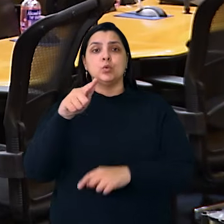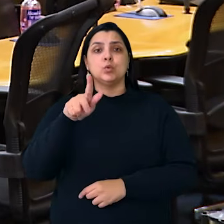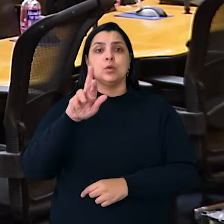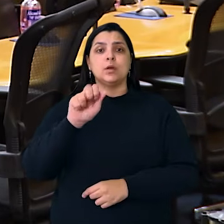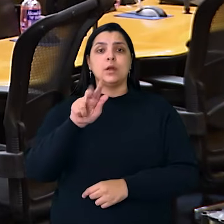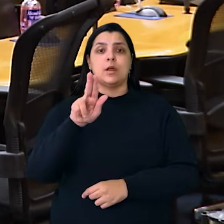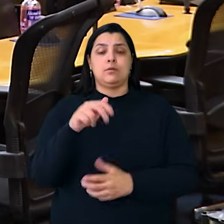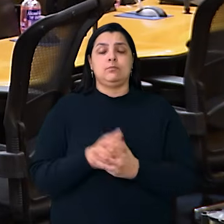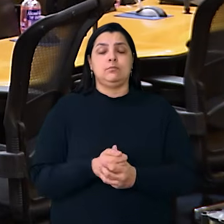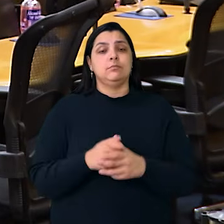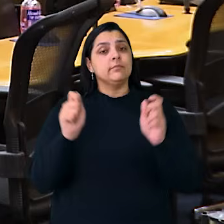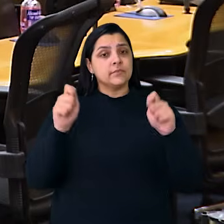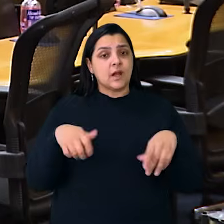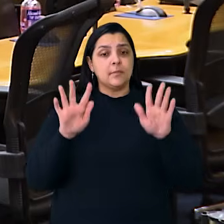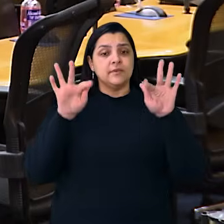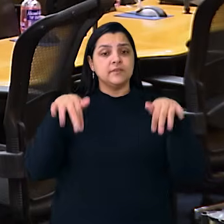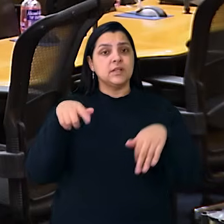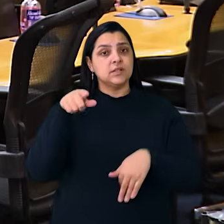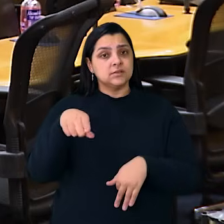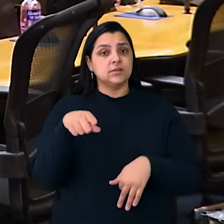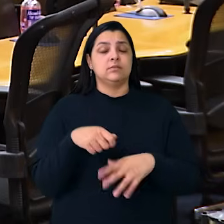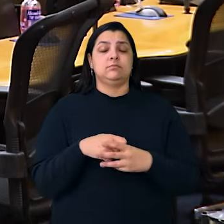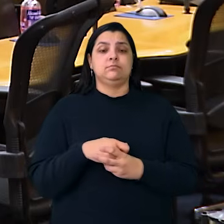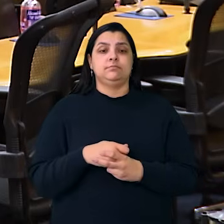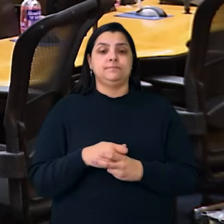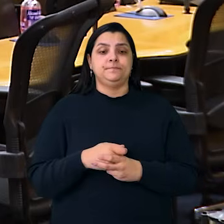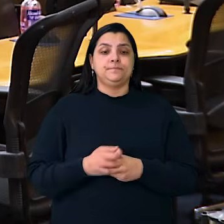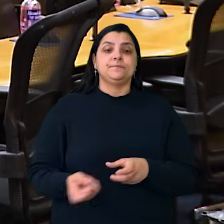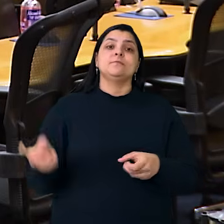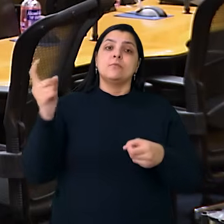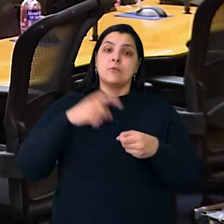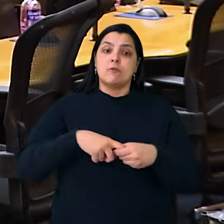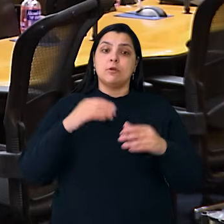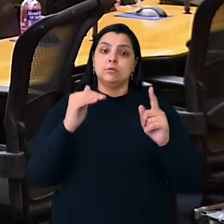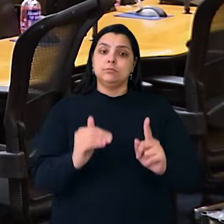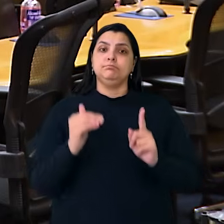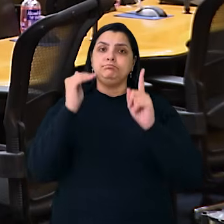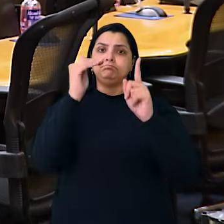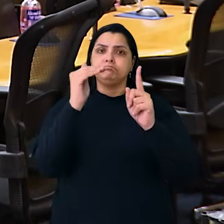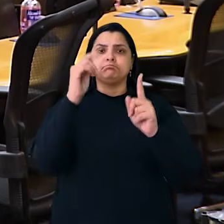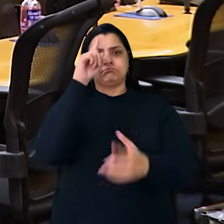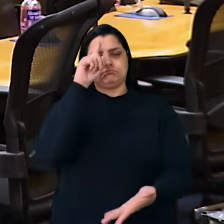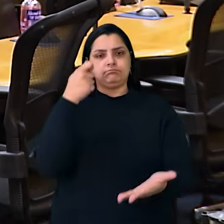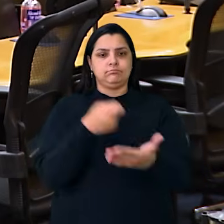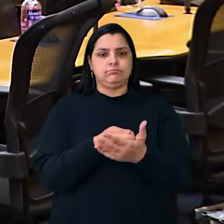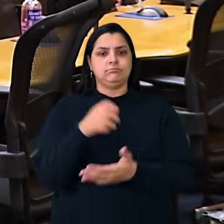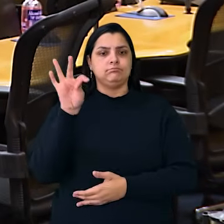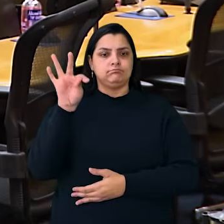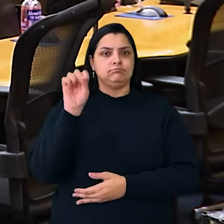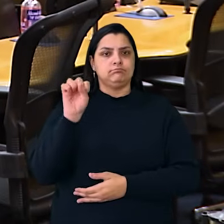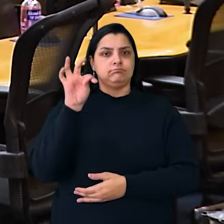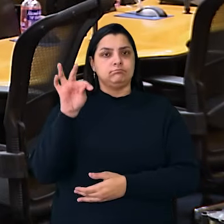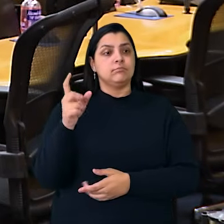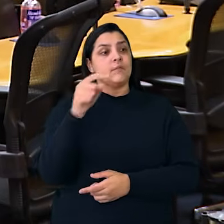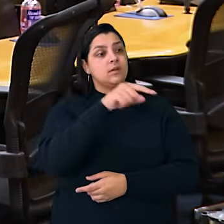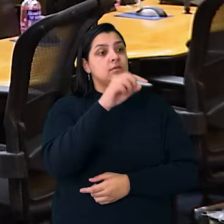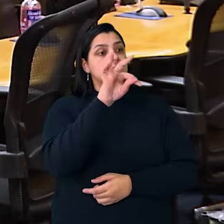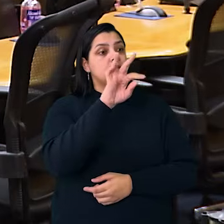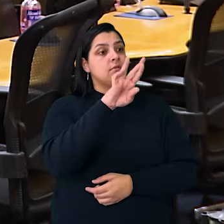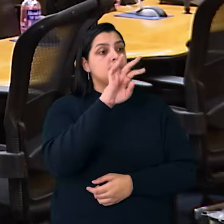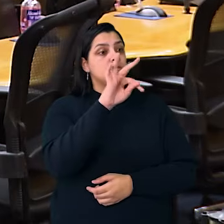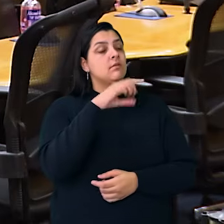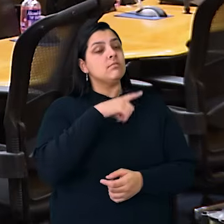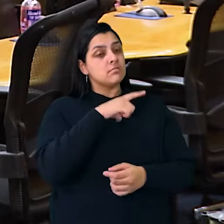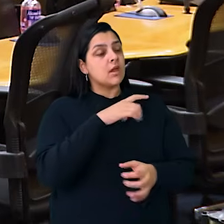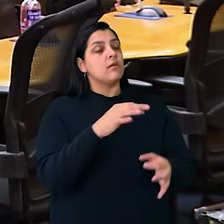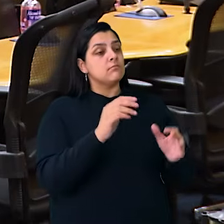aqui, encerrando-se no segundo grau de jurisdição e resgatando a autoridade das decisões dos tribunais regionais. Por